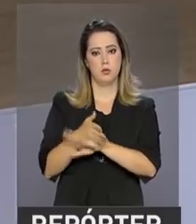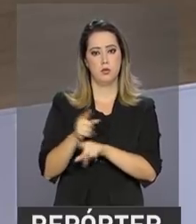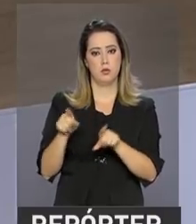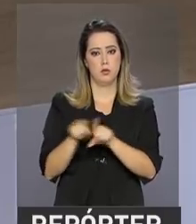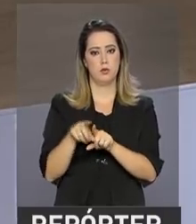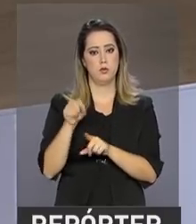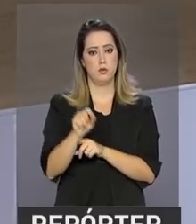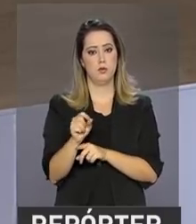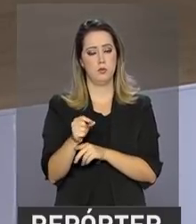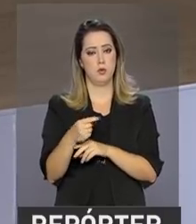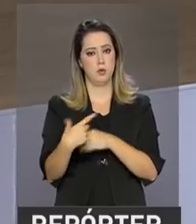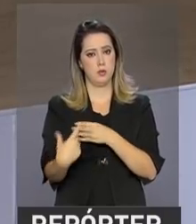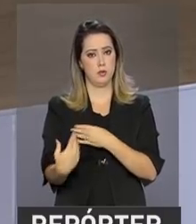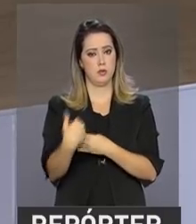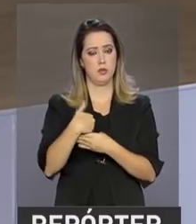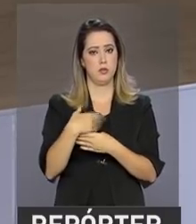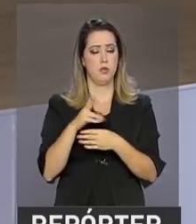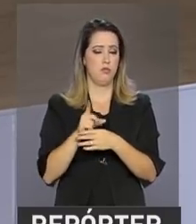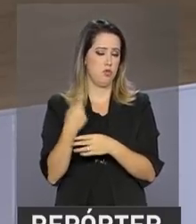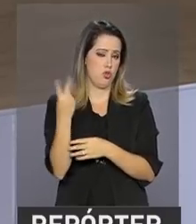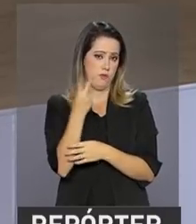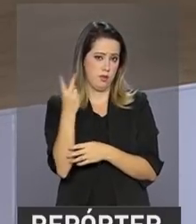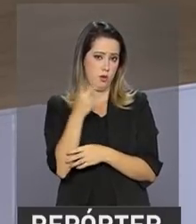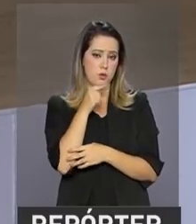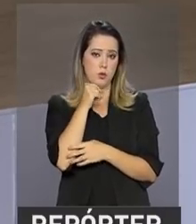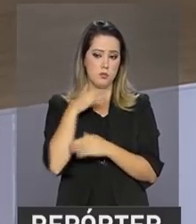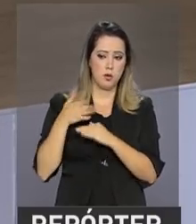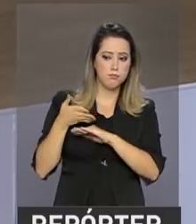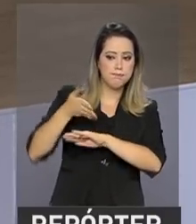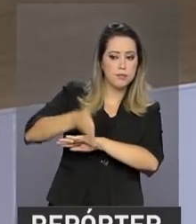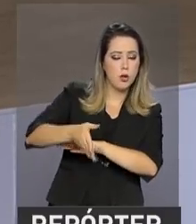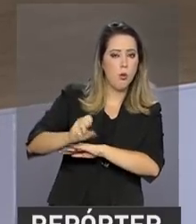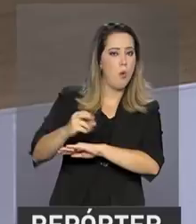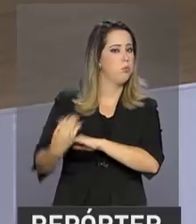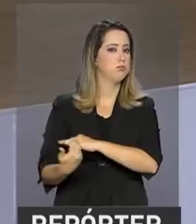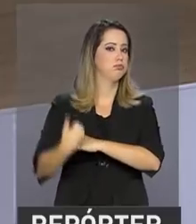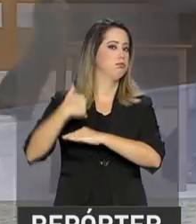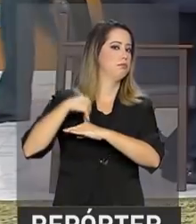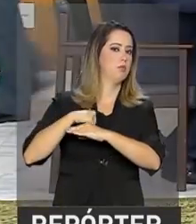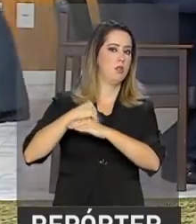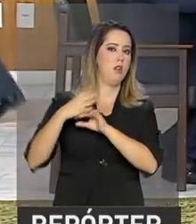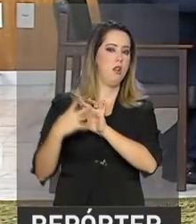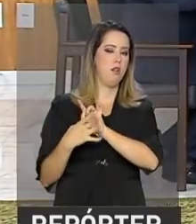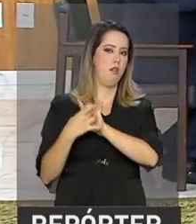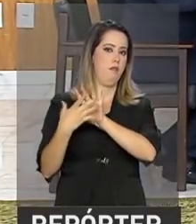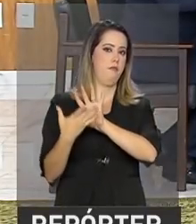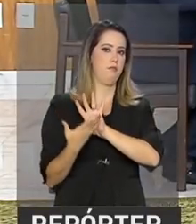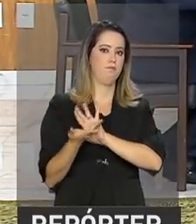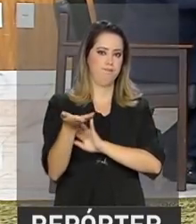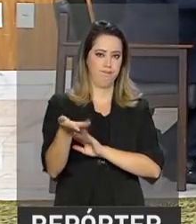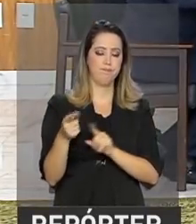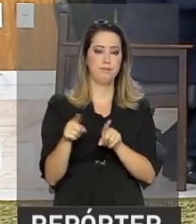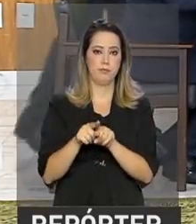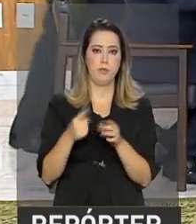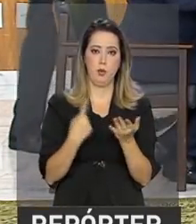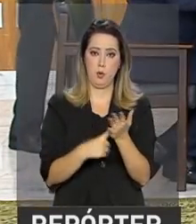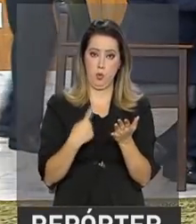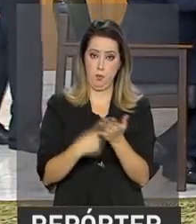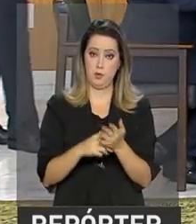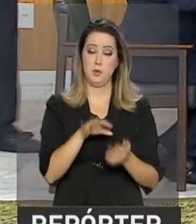no caso da bolívia e para o pacífico no caso do brasil na área de segurança foi assinado um acordo de cooperação policial